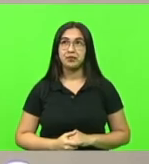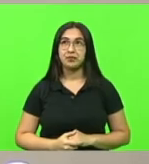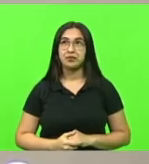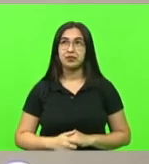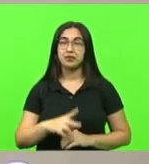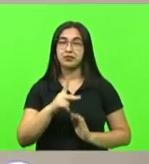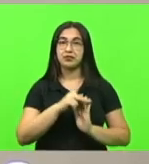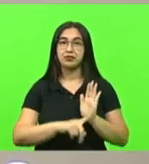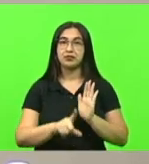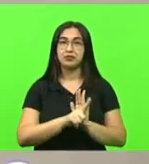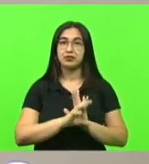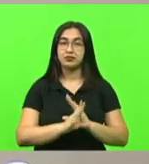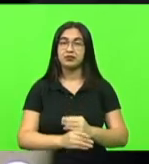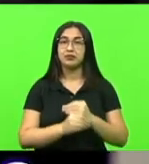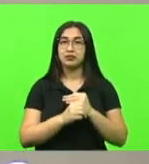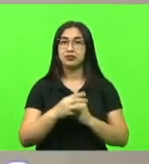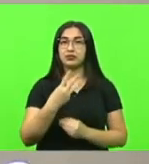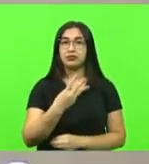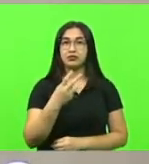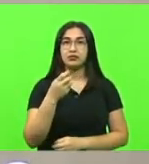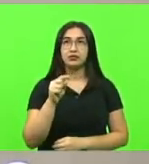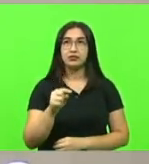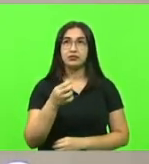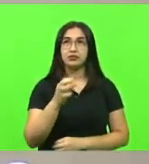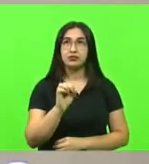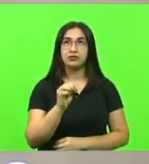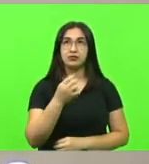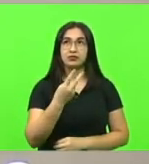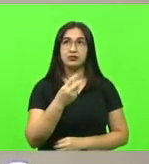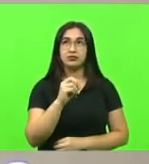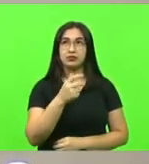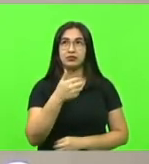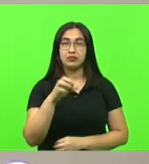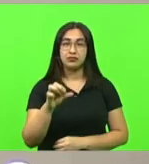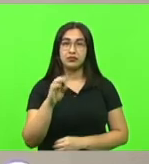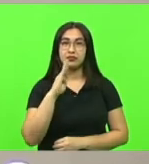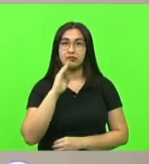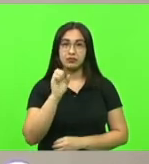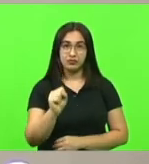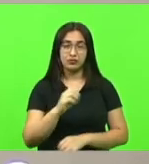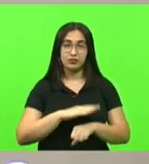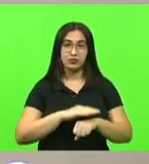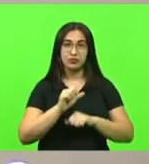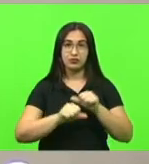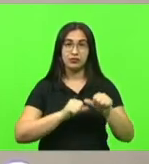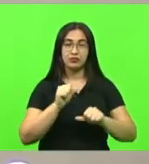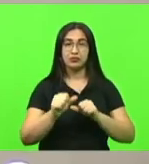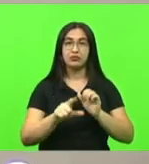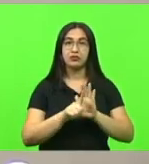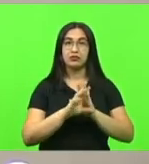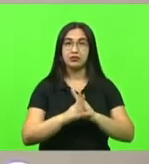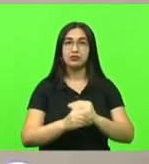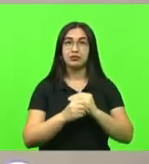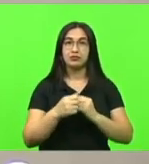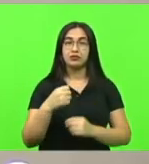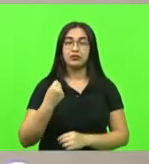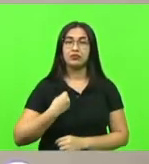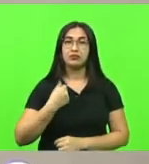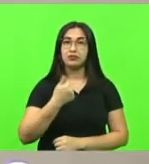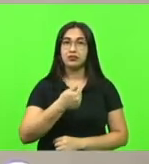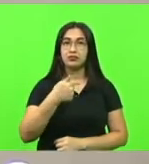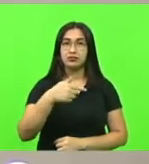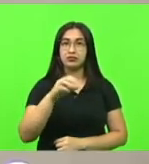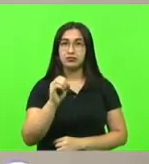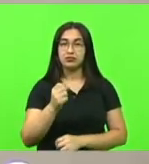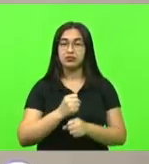Projeto de lei complementar 3.0 de 2019. Autor, deputado Bruno Souza, altera a lei complementar nº 170 de